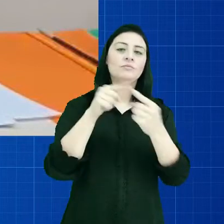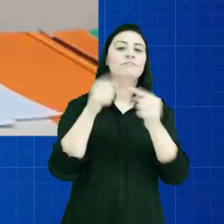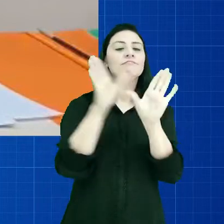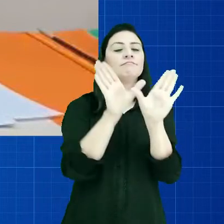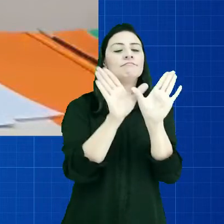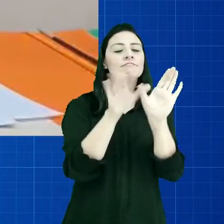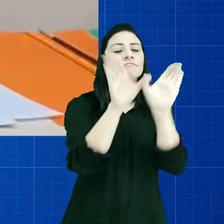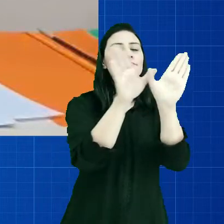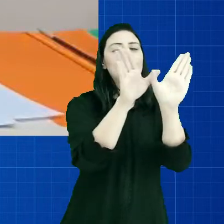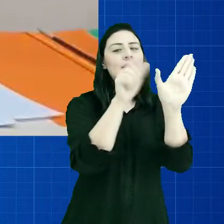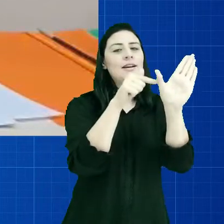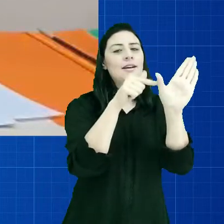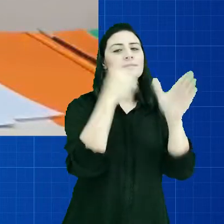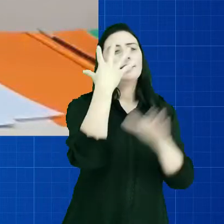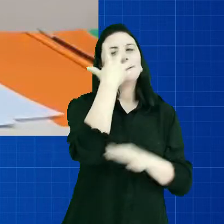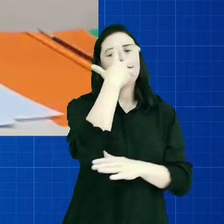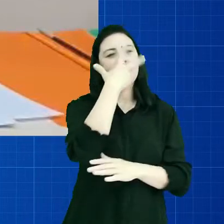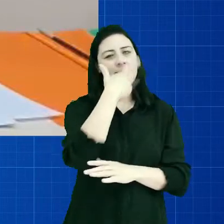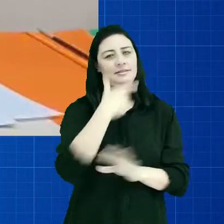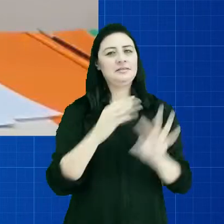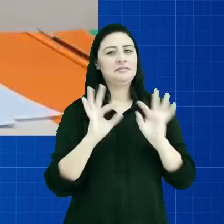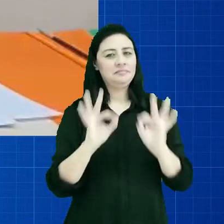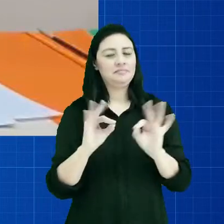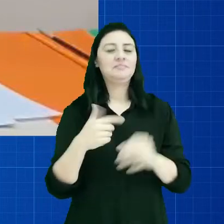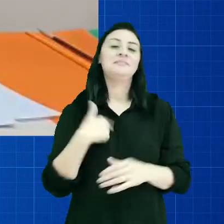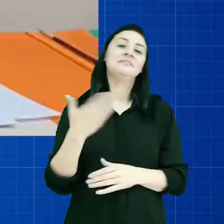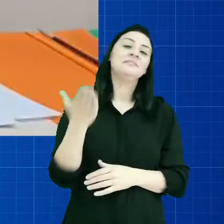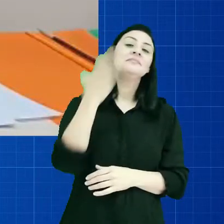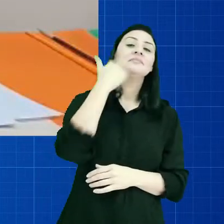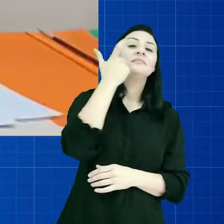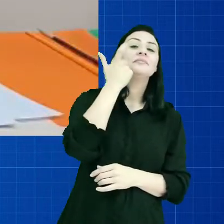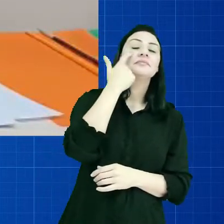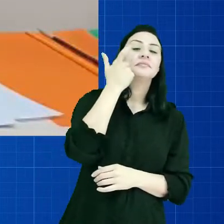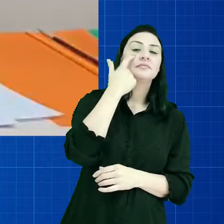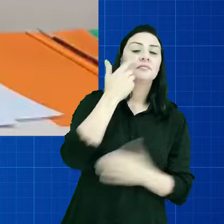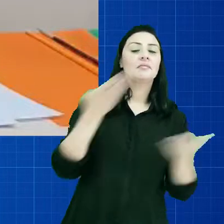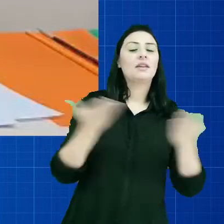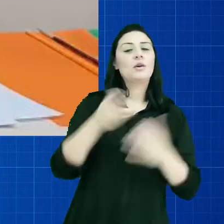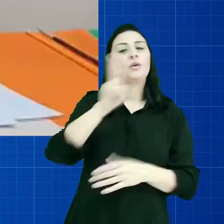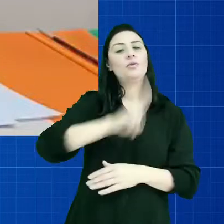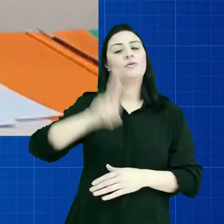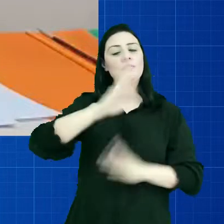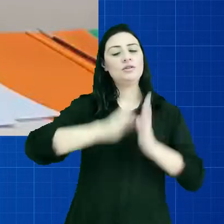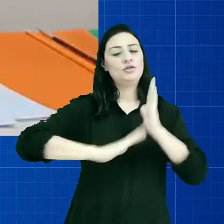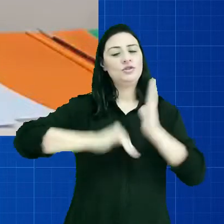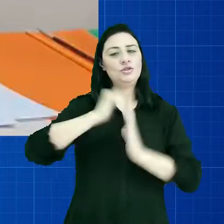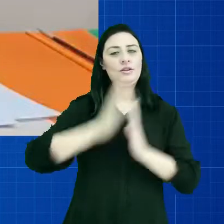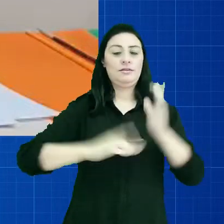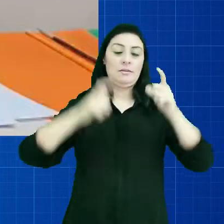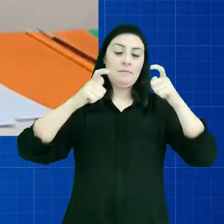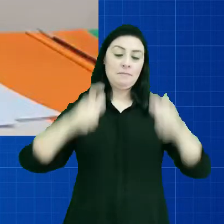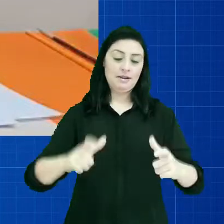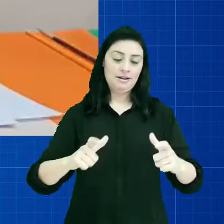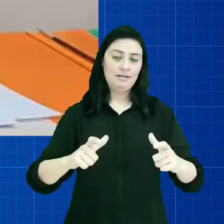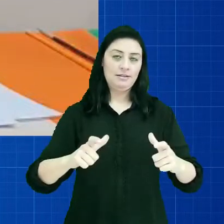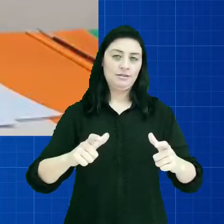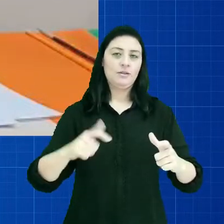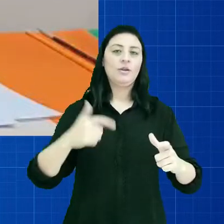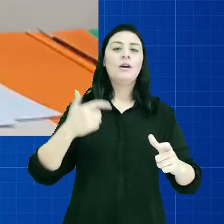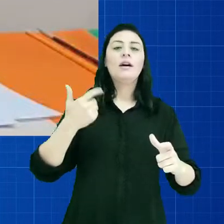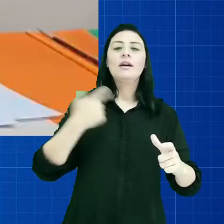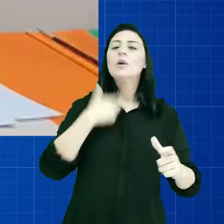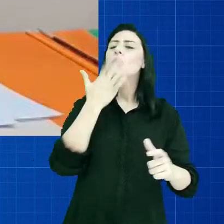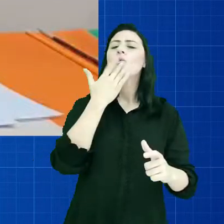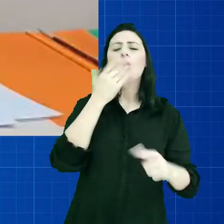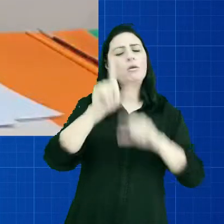serem as asas dessa linda borboleta. Então vamos lá. Agora eu vou utilizar o pratinho, tá? Vou colocar